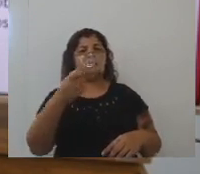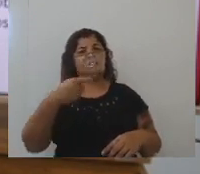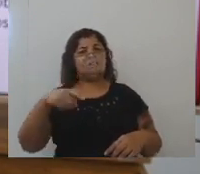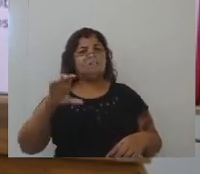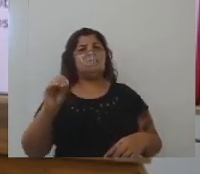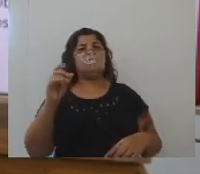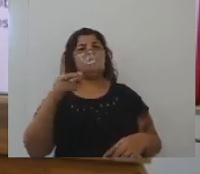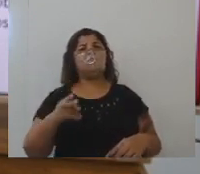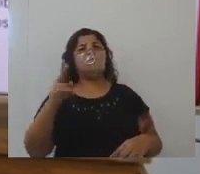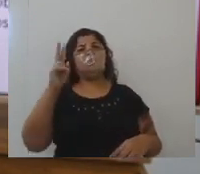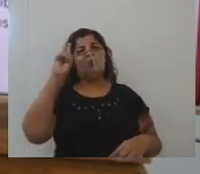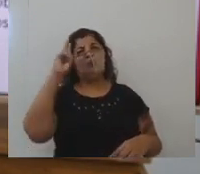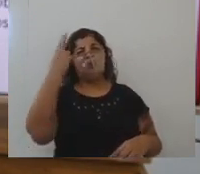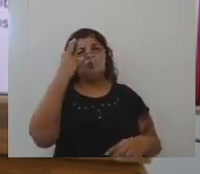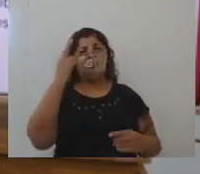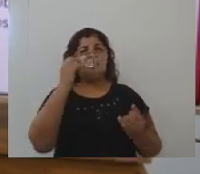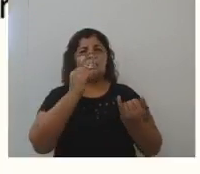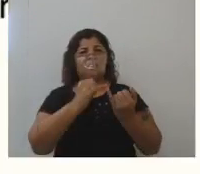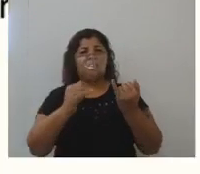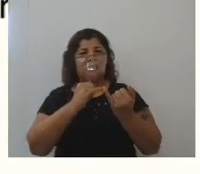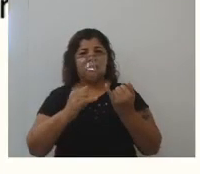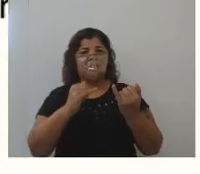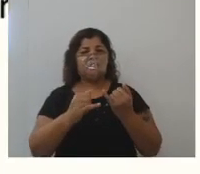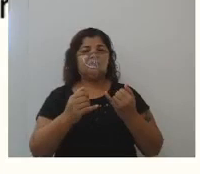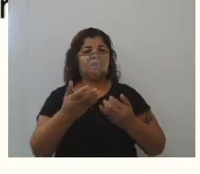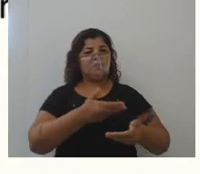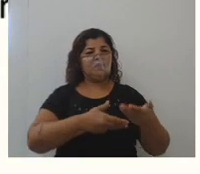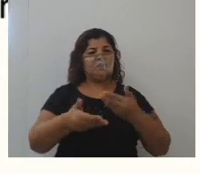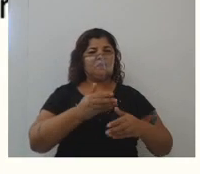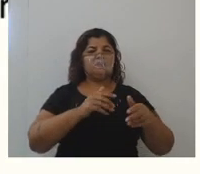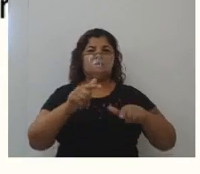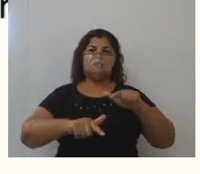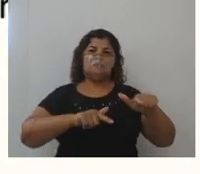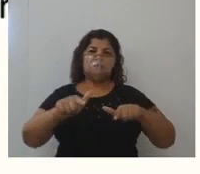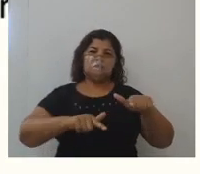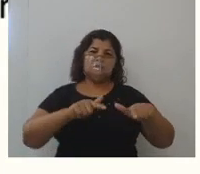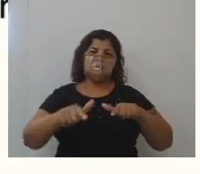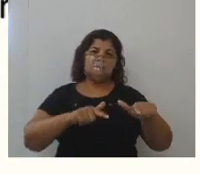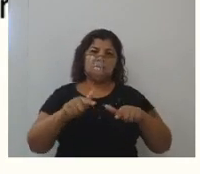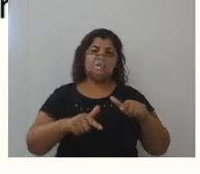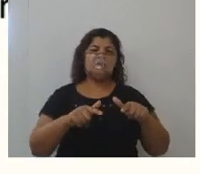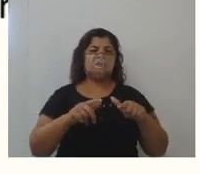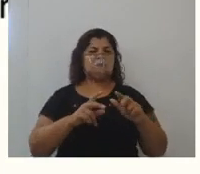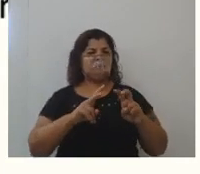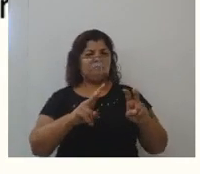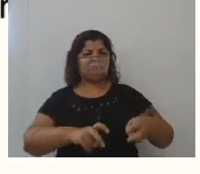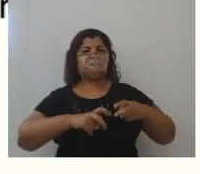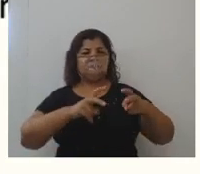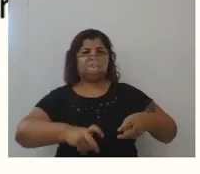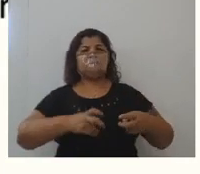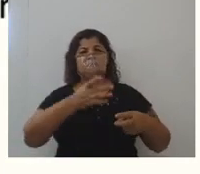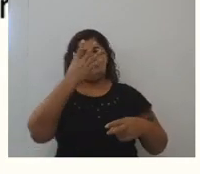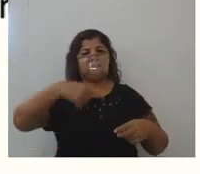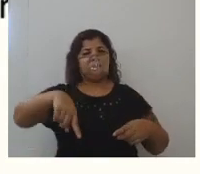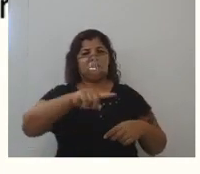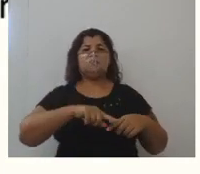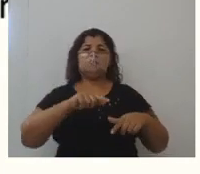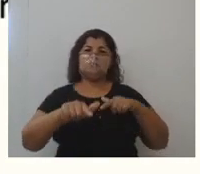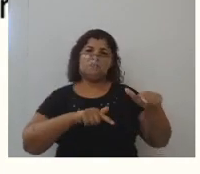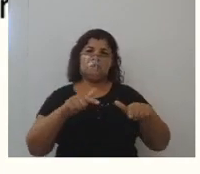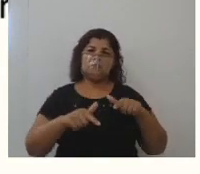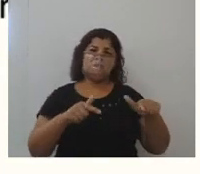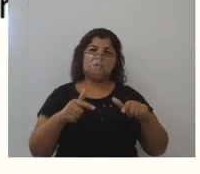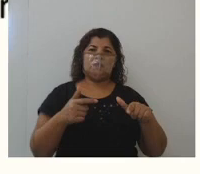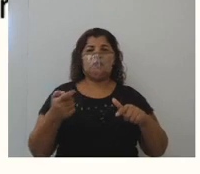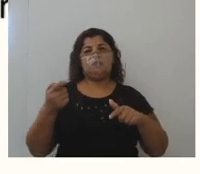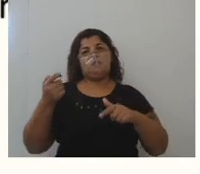é? Que trata-se do fenômeno da uberização das relações de trabalho, através da qual há uma exploração da mão de obra por parte de poucas